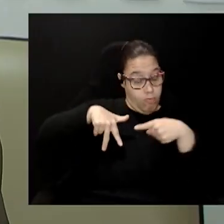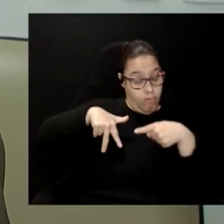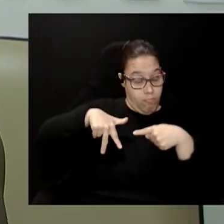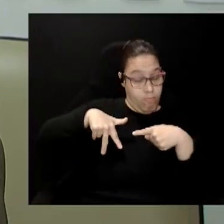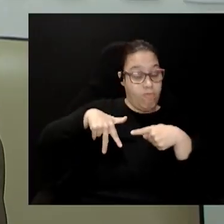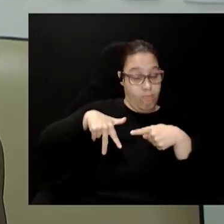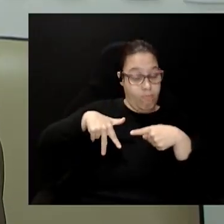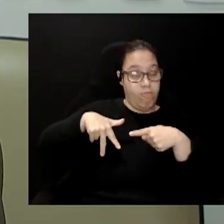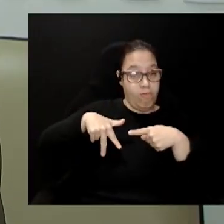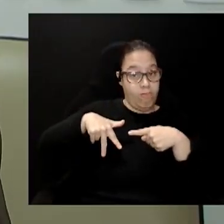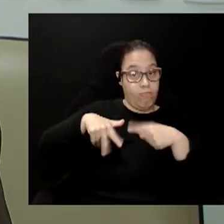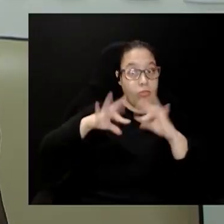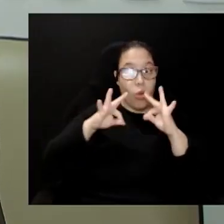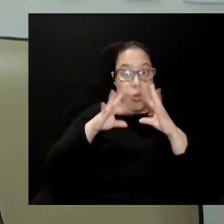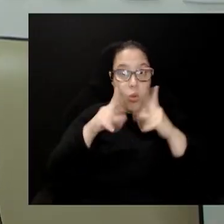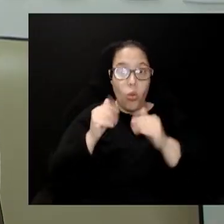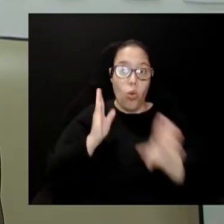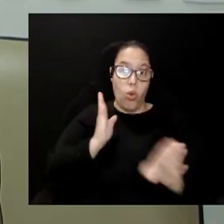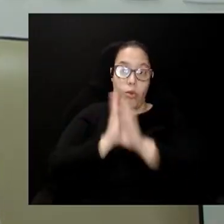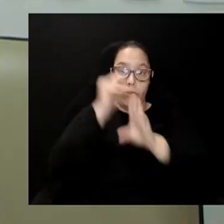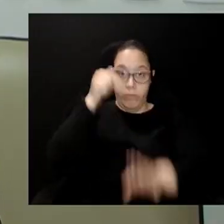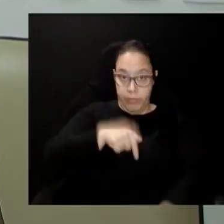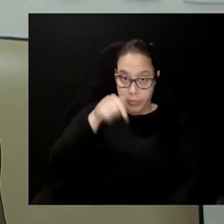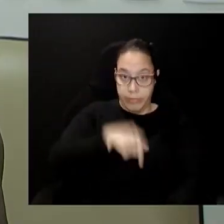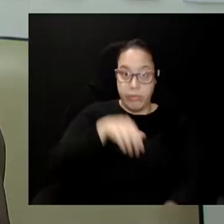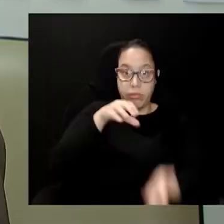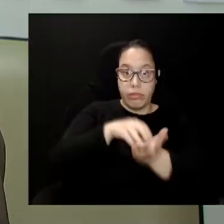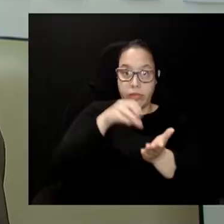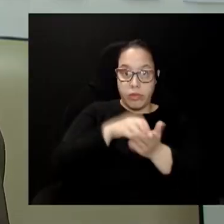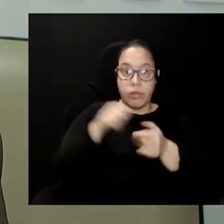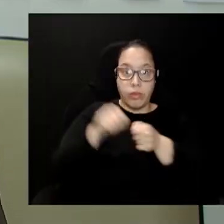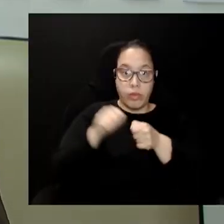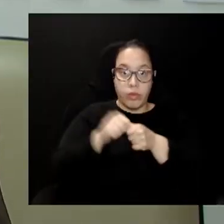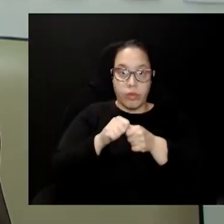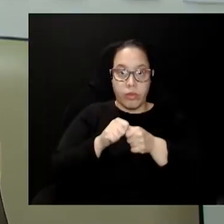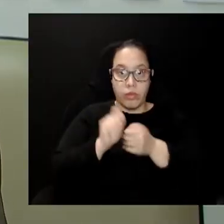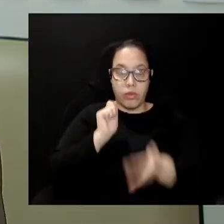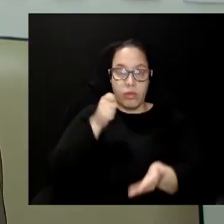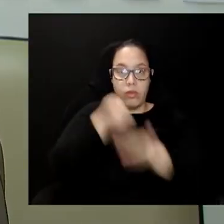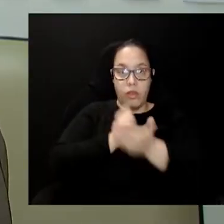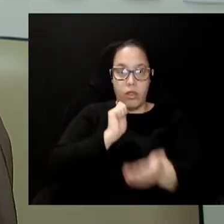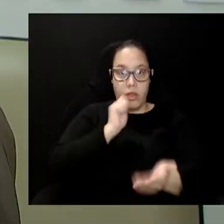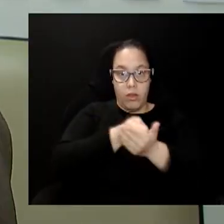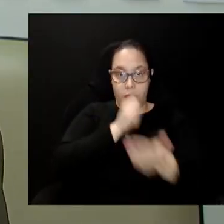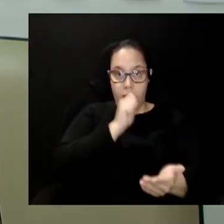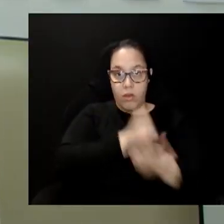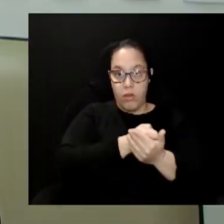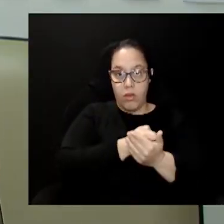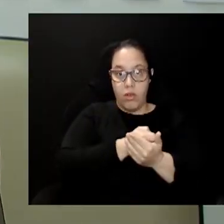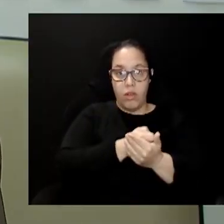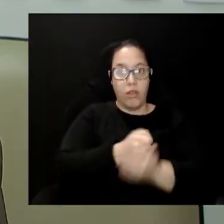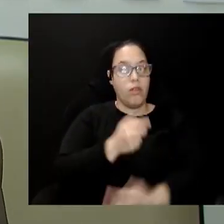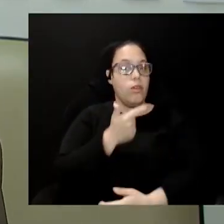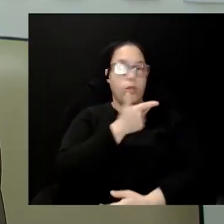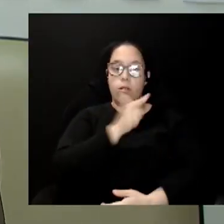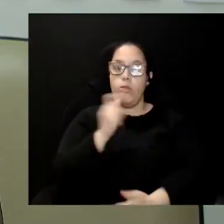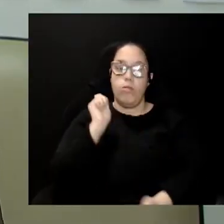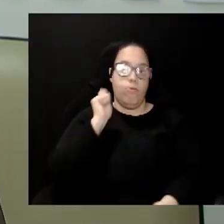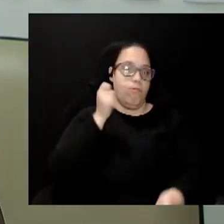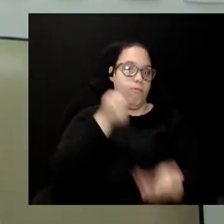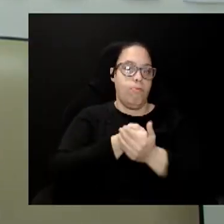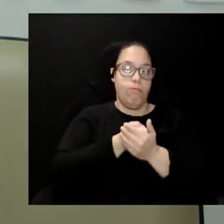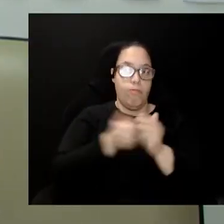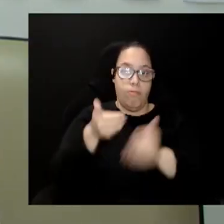vez que ele vem ao centro, nós fazemos um reembolso das despesas. Então, ele não vai ter nenhum custo para participar do